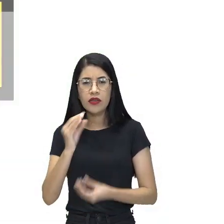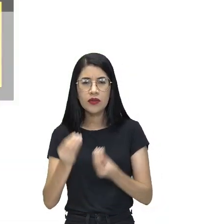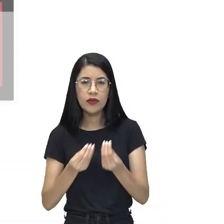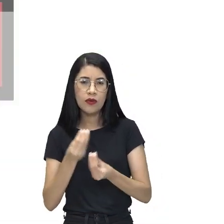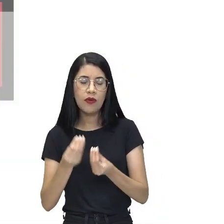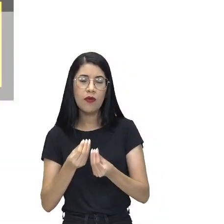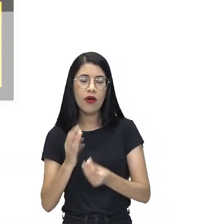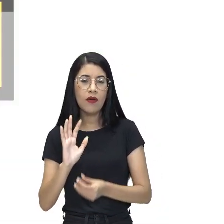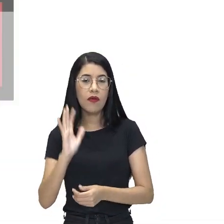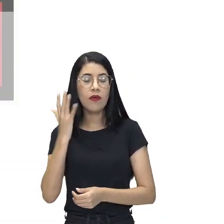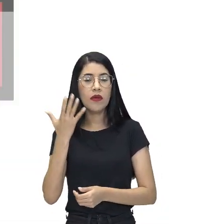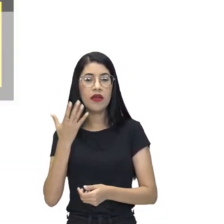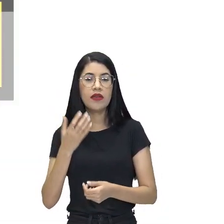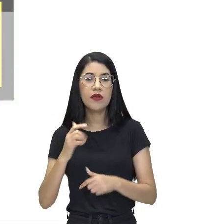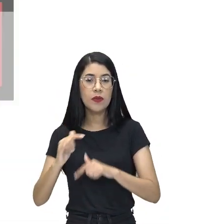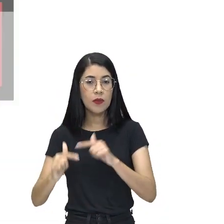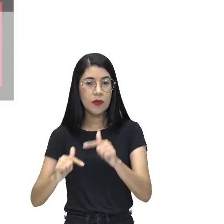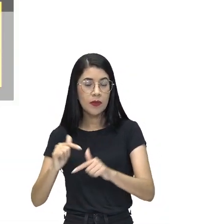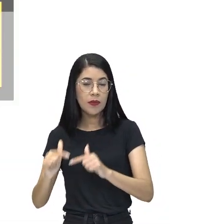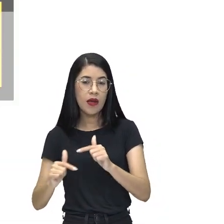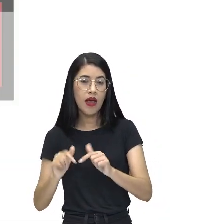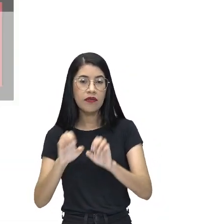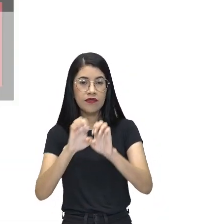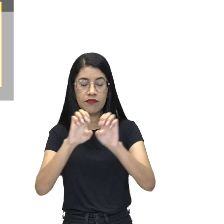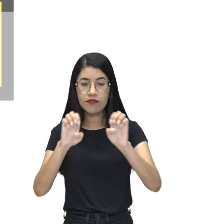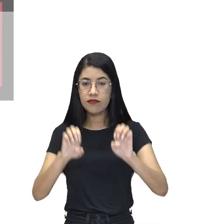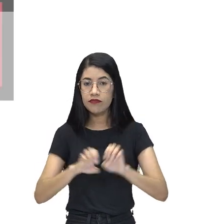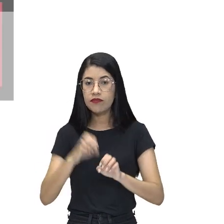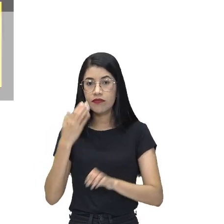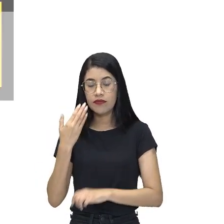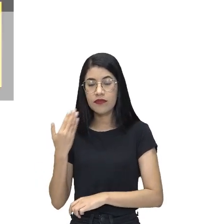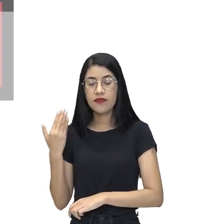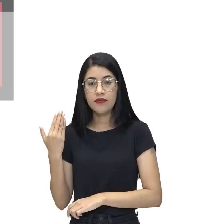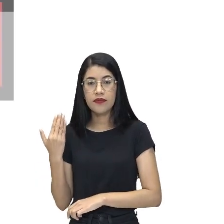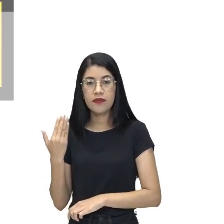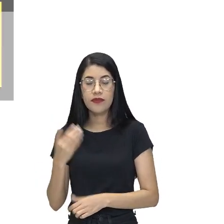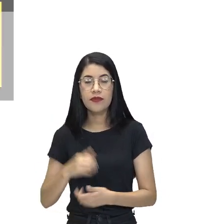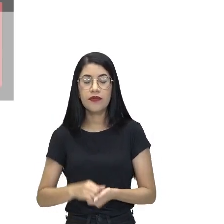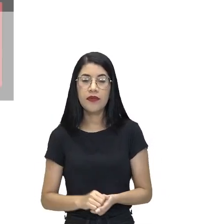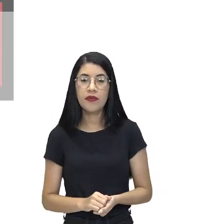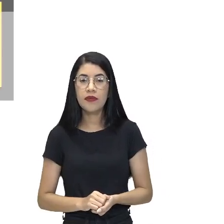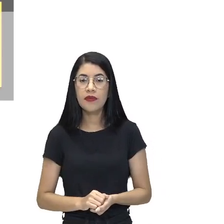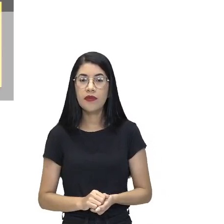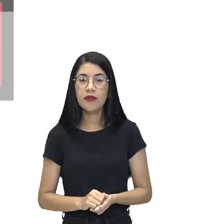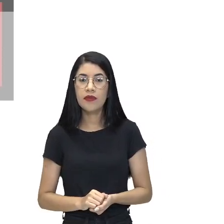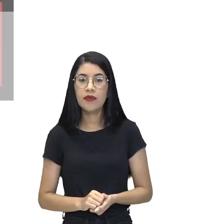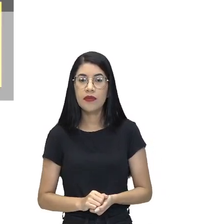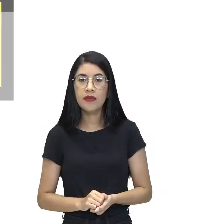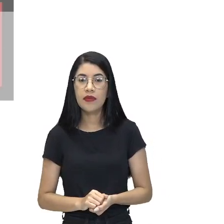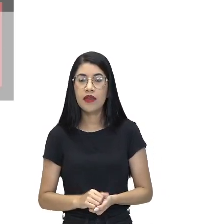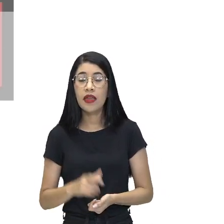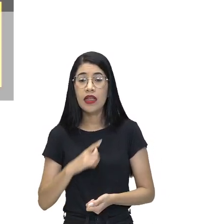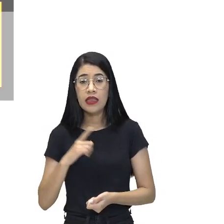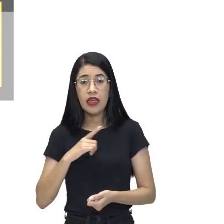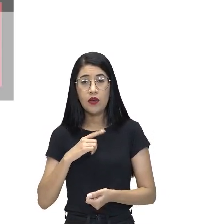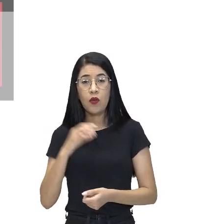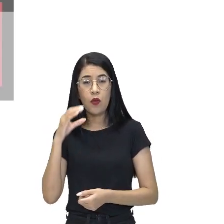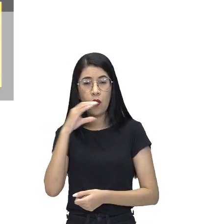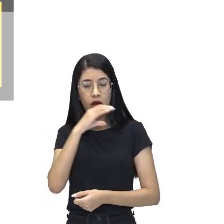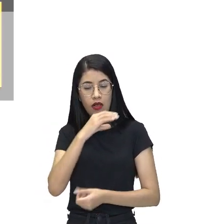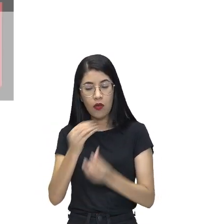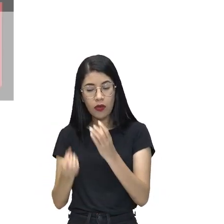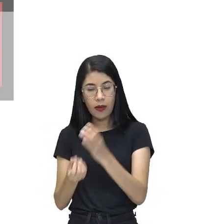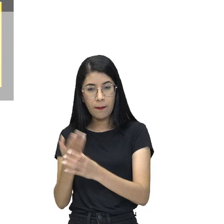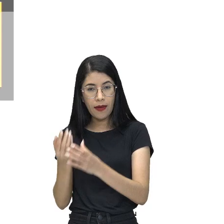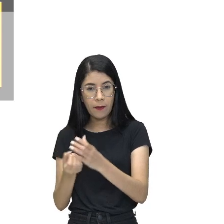de funcionamento, né, dessas estruturas. Vejam aí que tem ali a produção de calor.